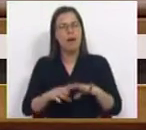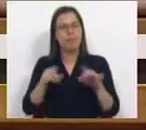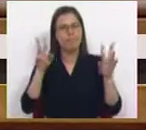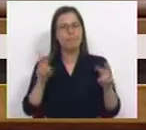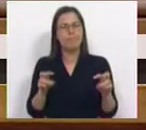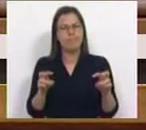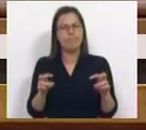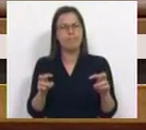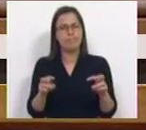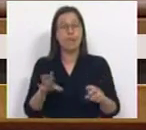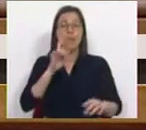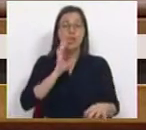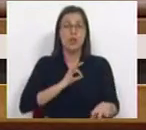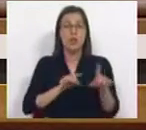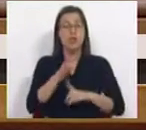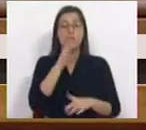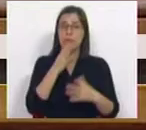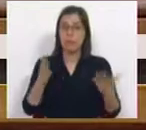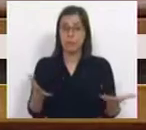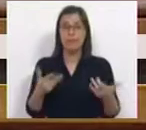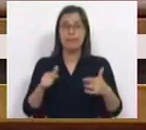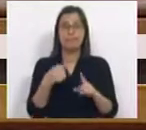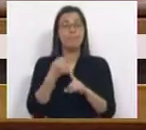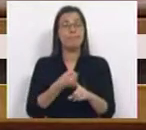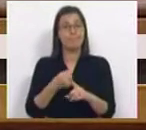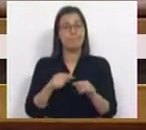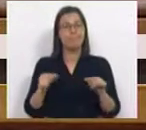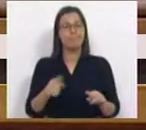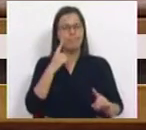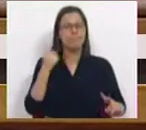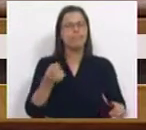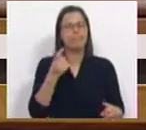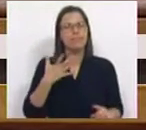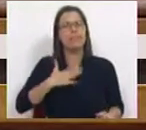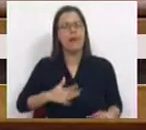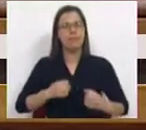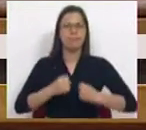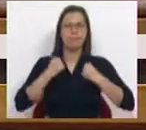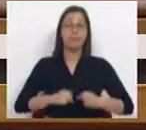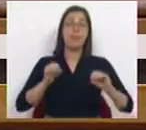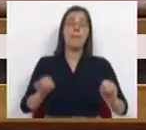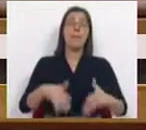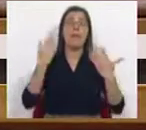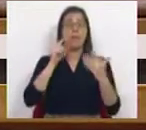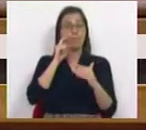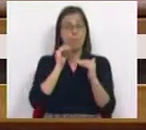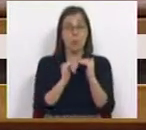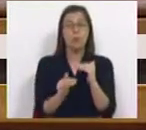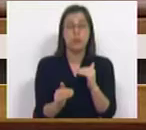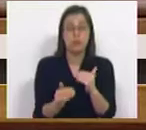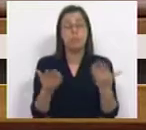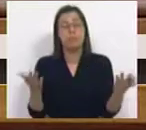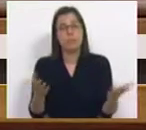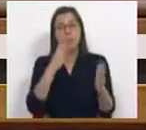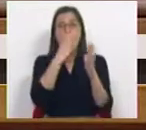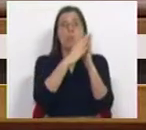nesta matéria. Senhoras e senhores deputados, neste combate que procura ou pretende afirmar o princípio da sustentabilidade,